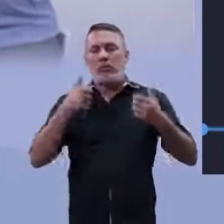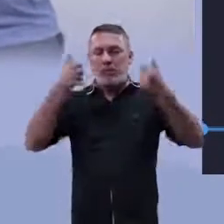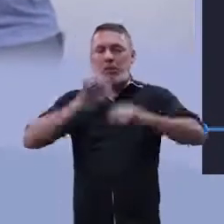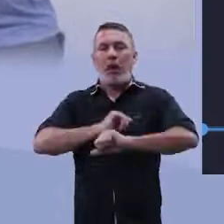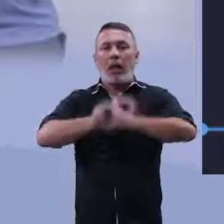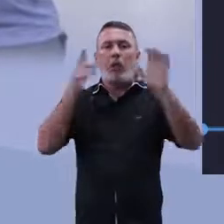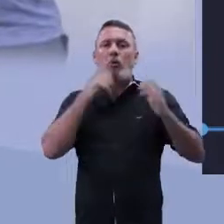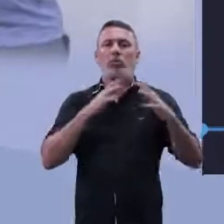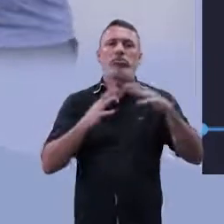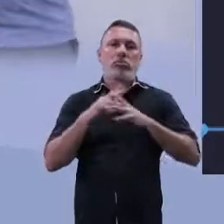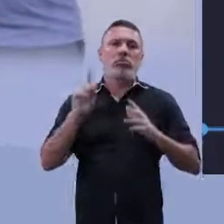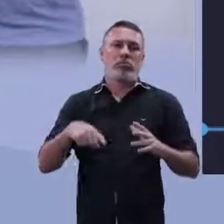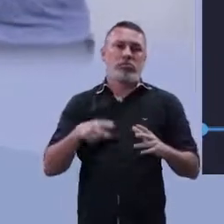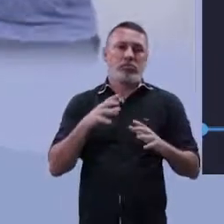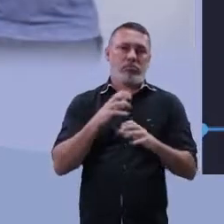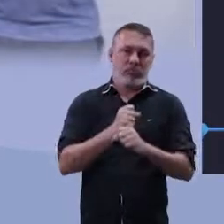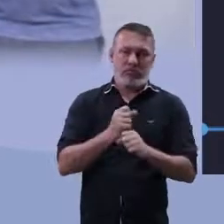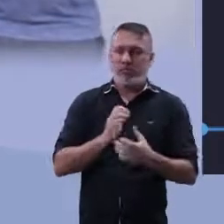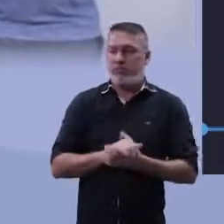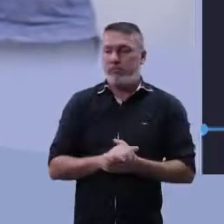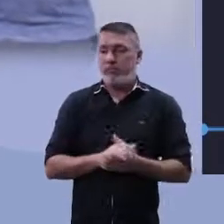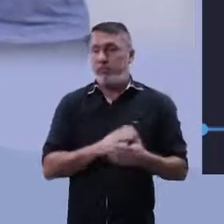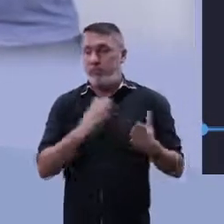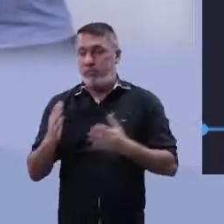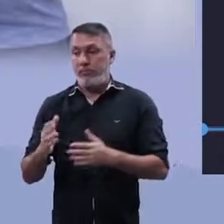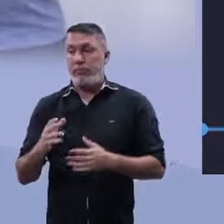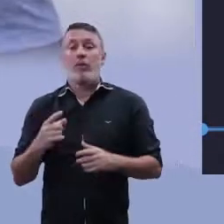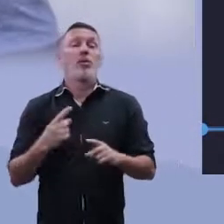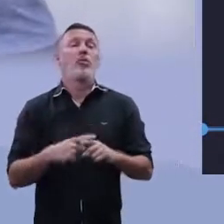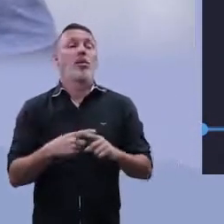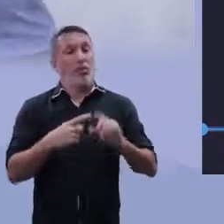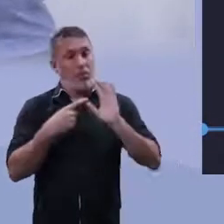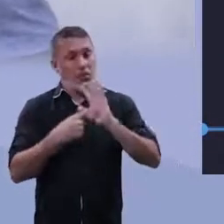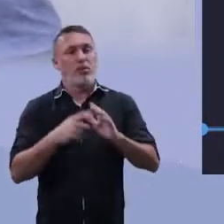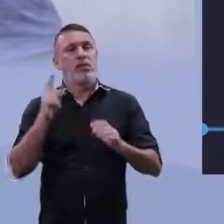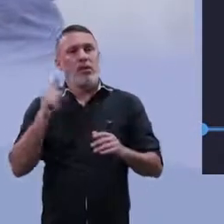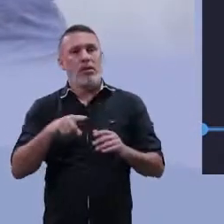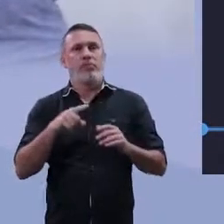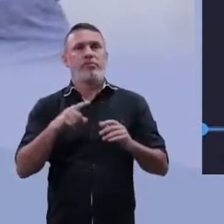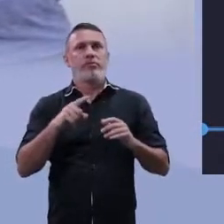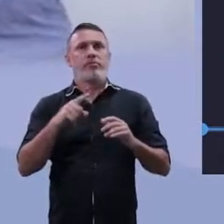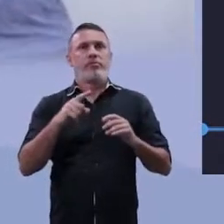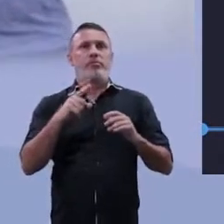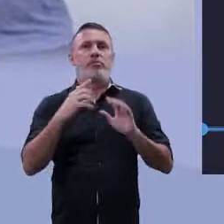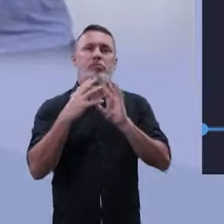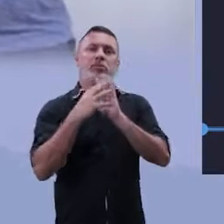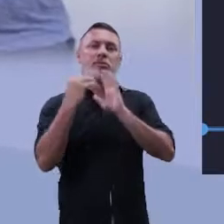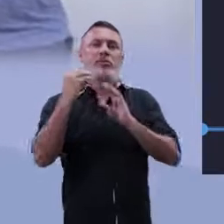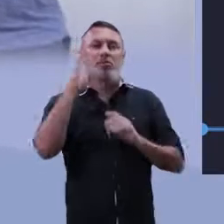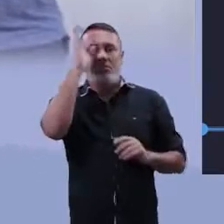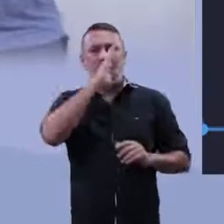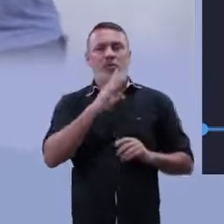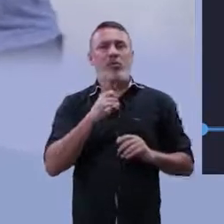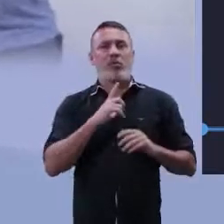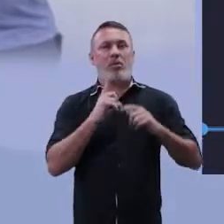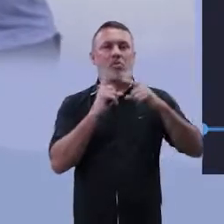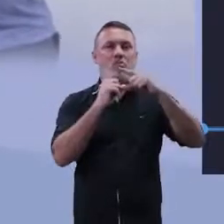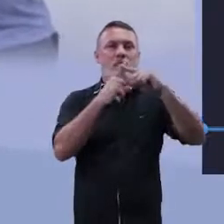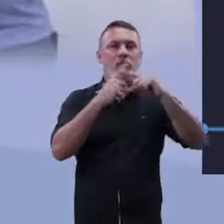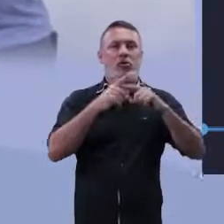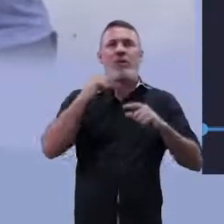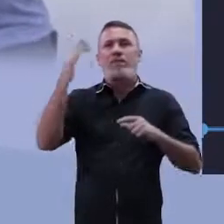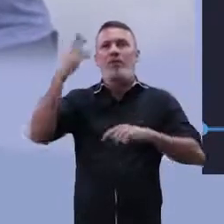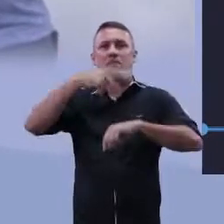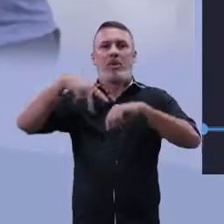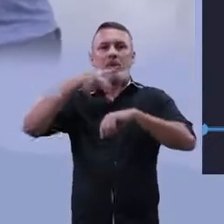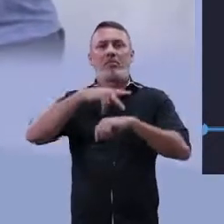nota. Ok? Olha lá, esse aspecto contribui para a construção de uma imagem positiva e promissora do Brasil no exterior, o que